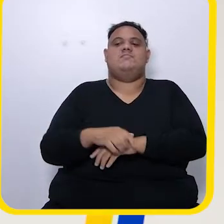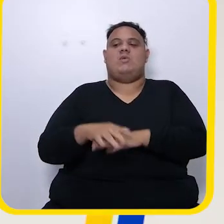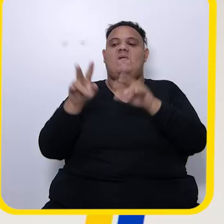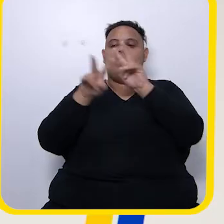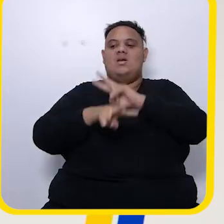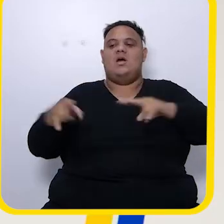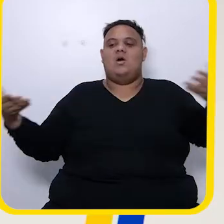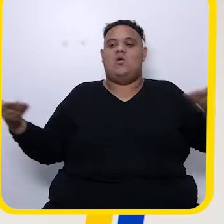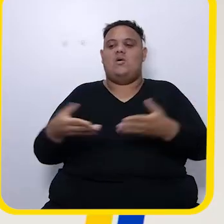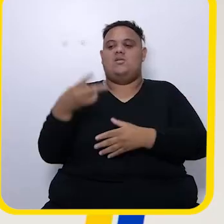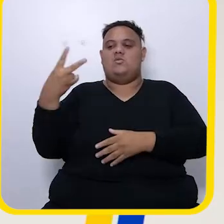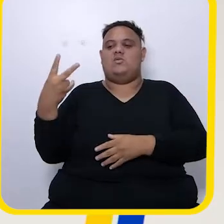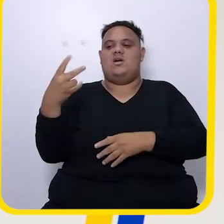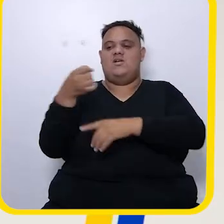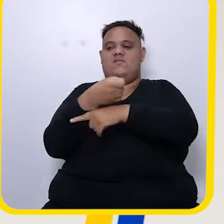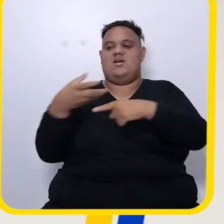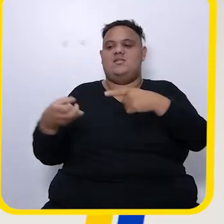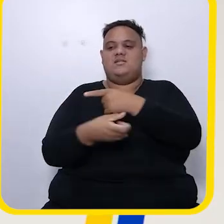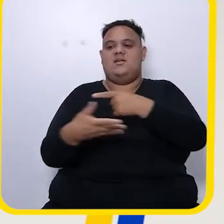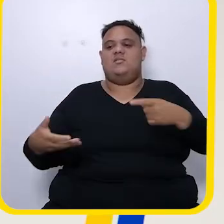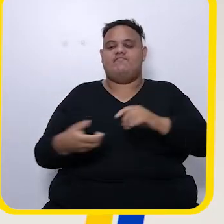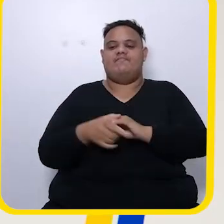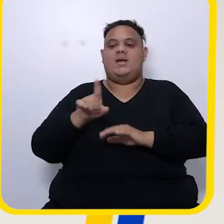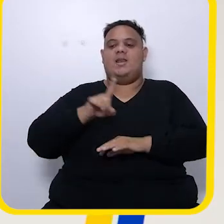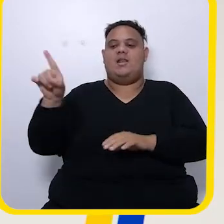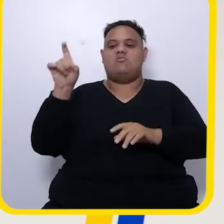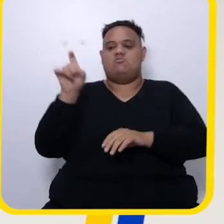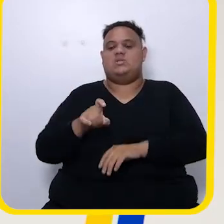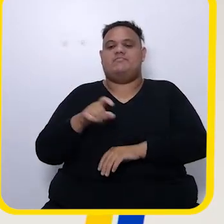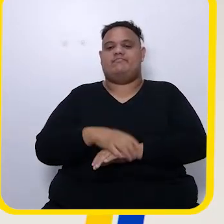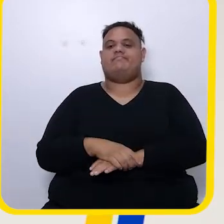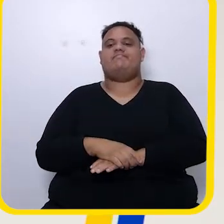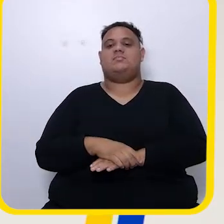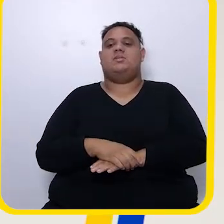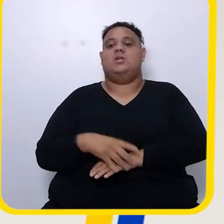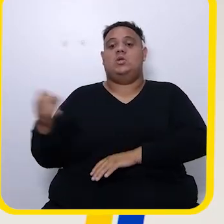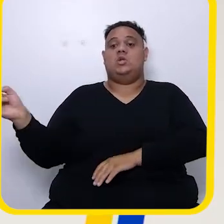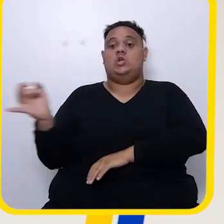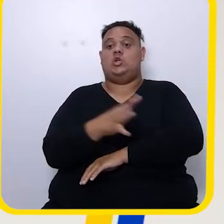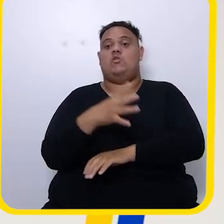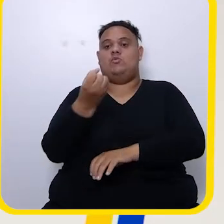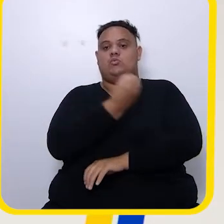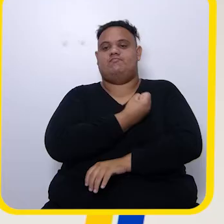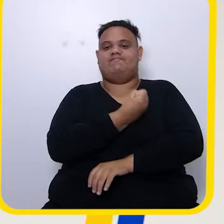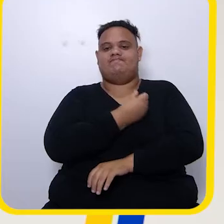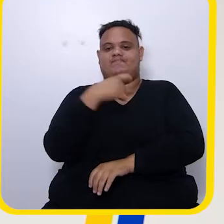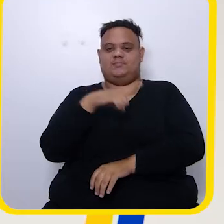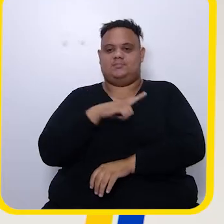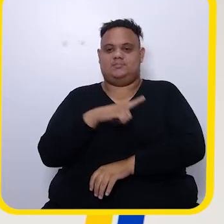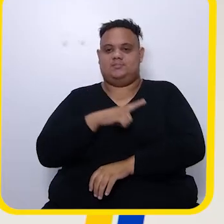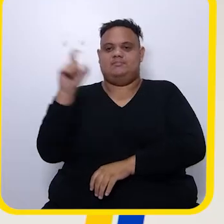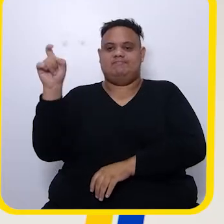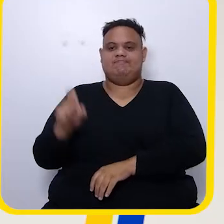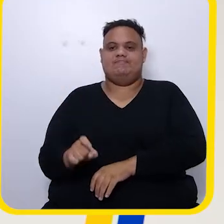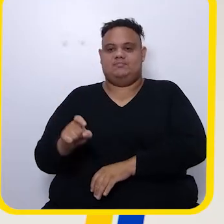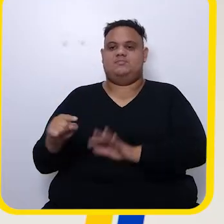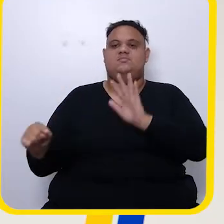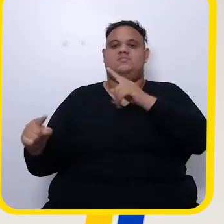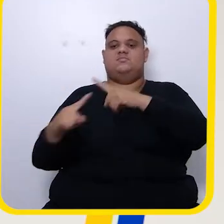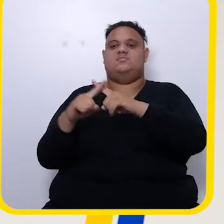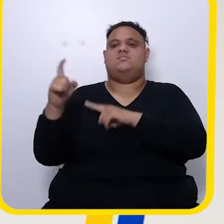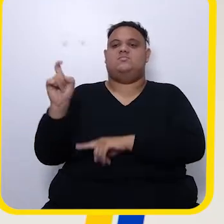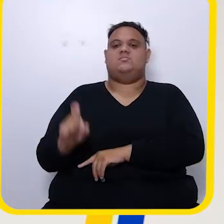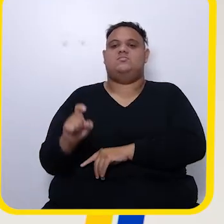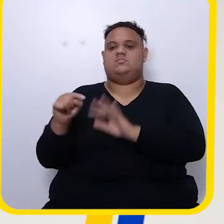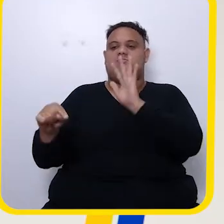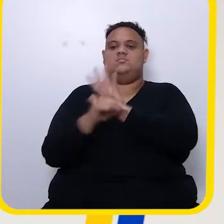segunda fração. O meu denominador lá é o x. No novo denominador, eu tenho x vezes x menos